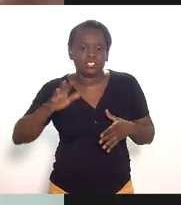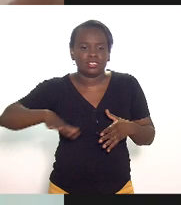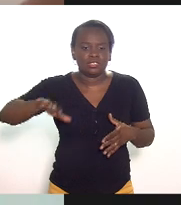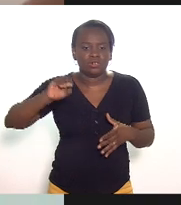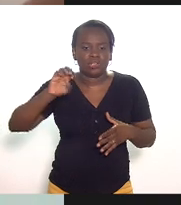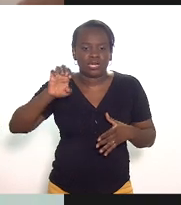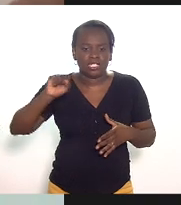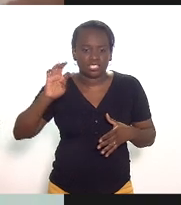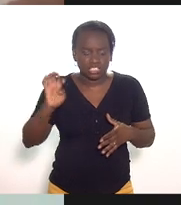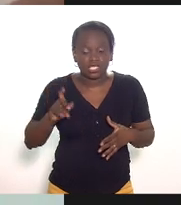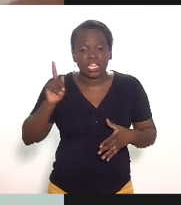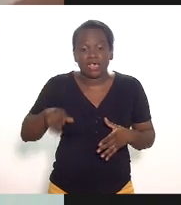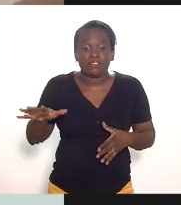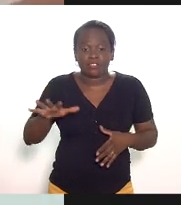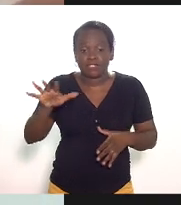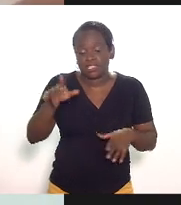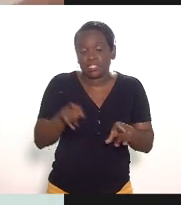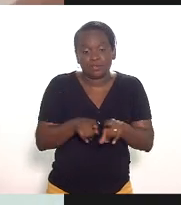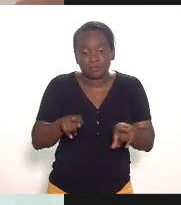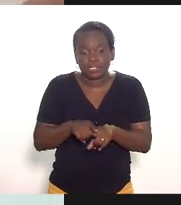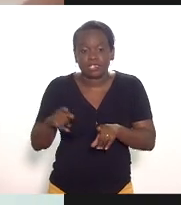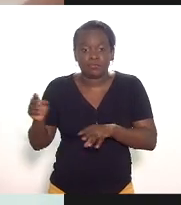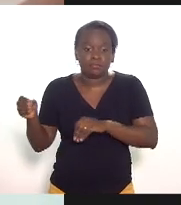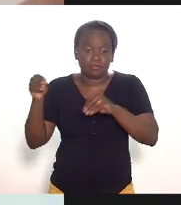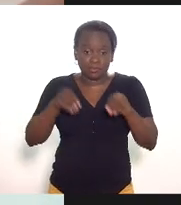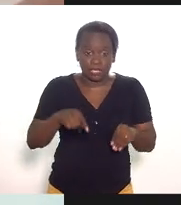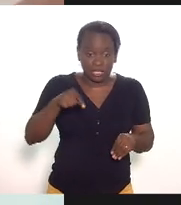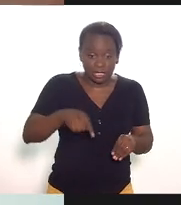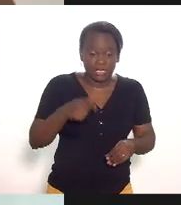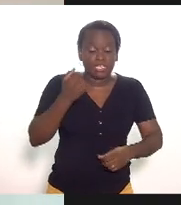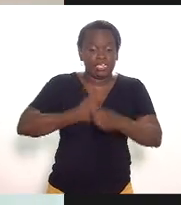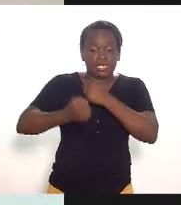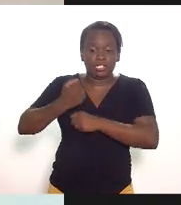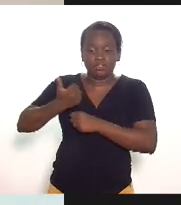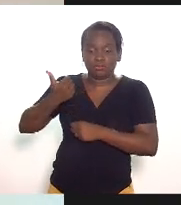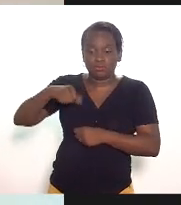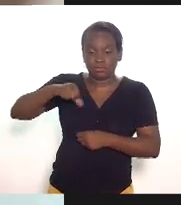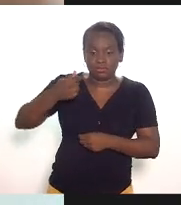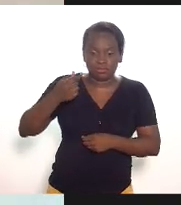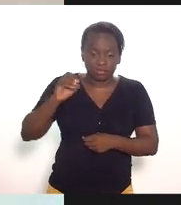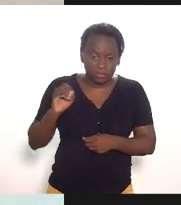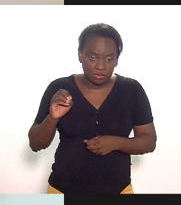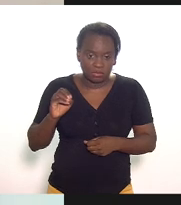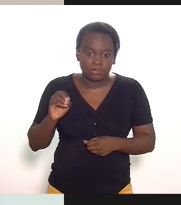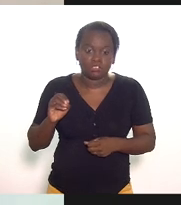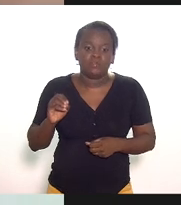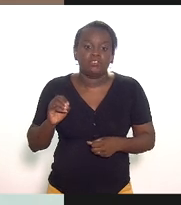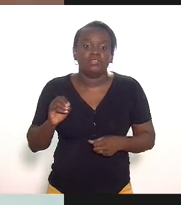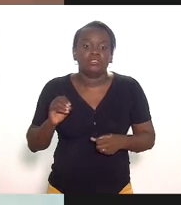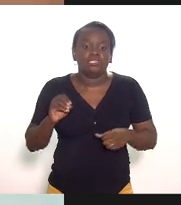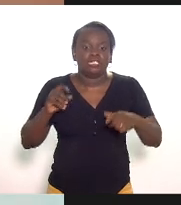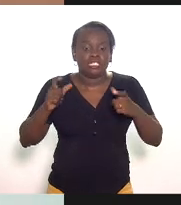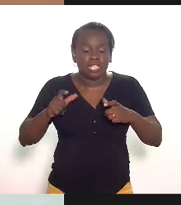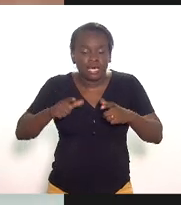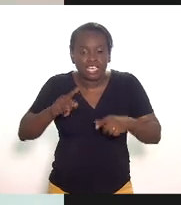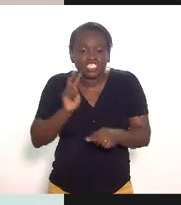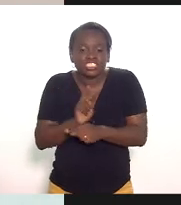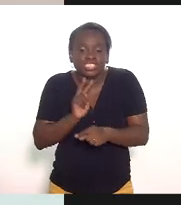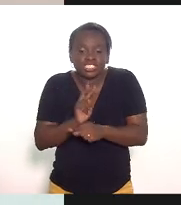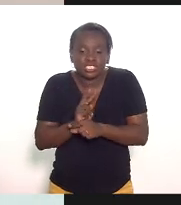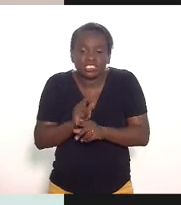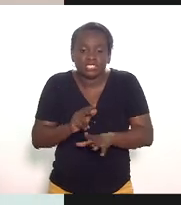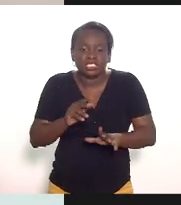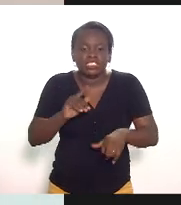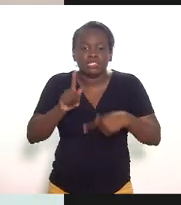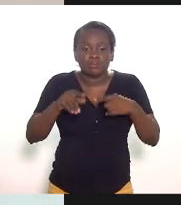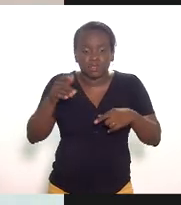era também uma favela que veio para cá, para a Zona Oeste, na década de 70, chamado alojamentos provisórios, das